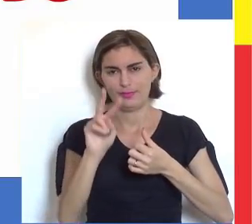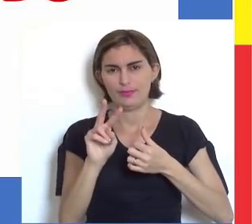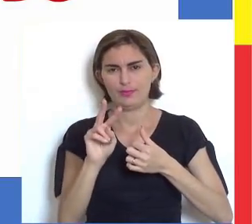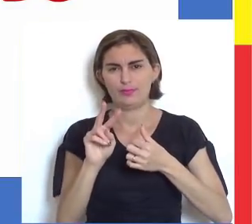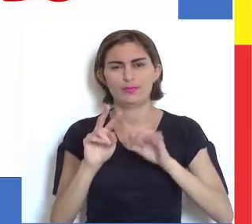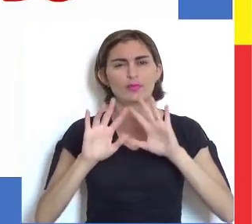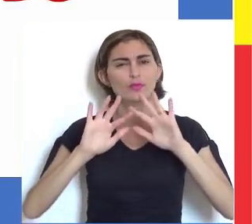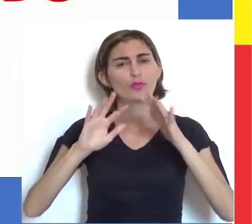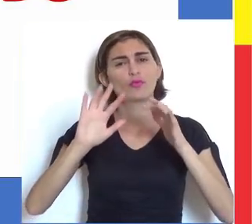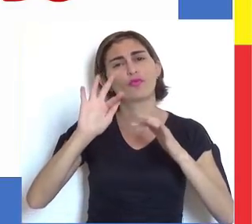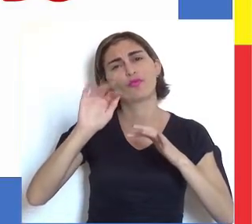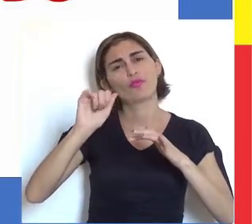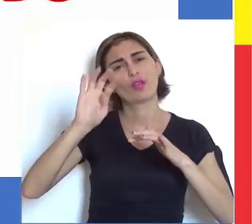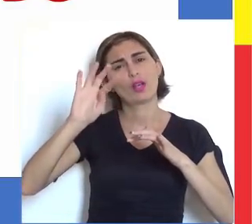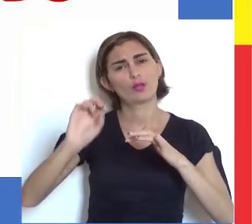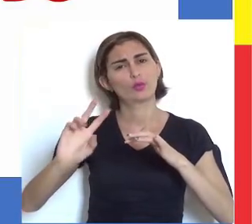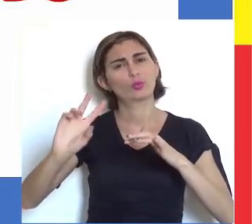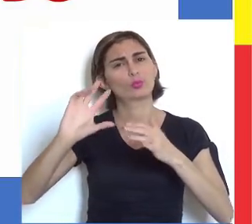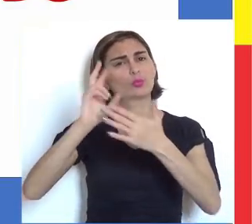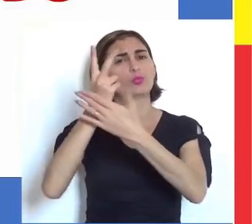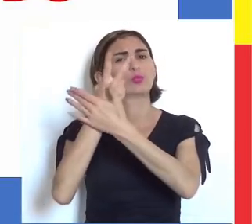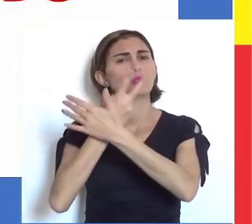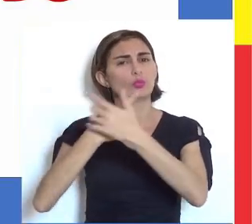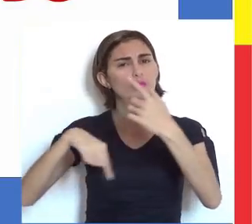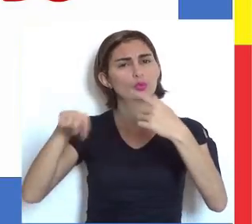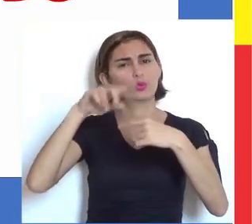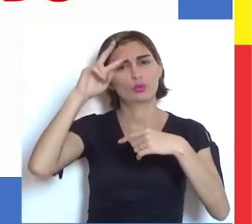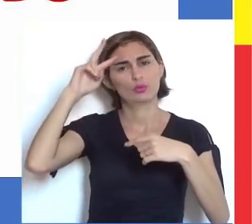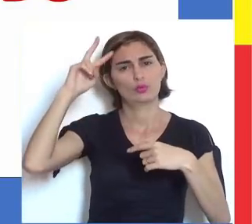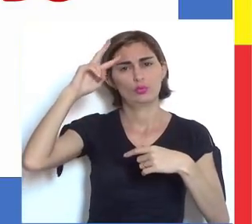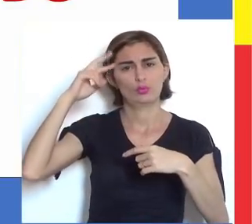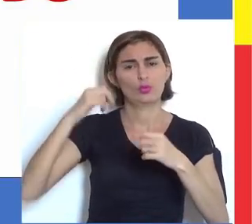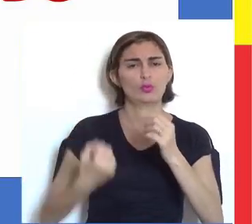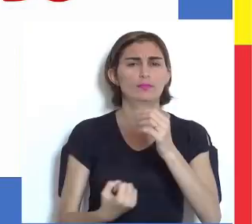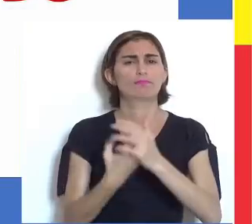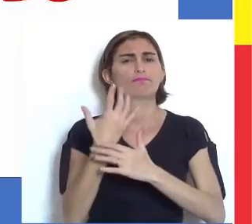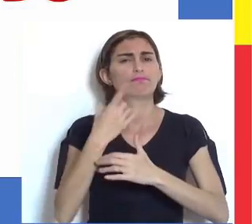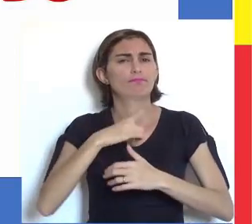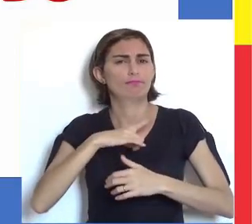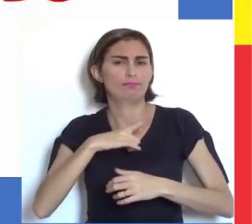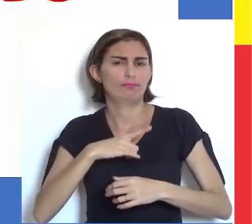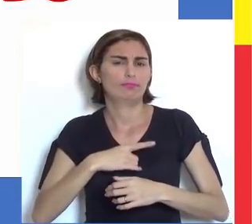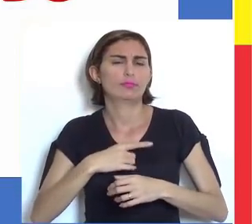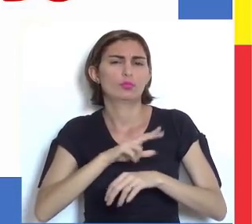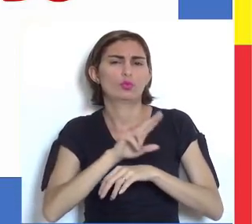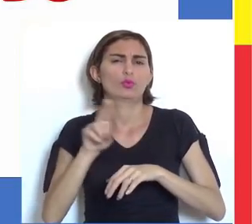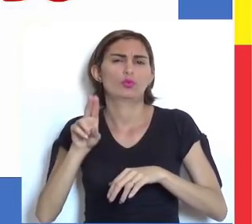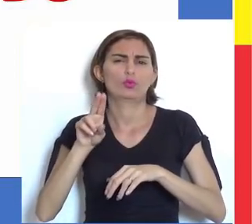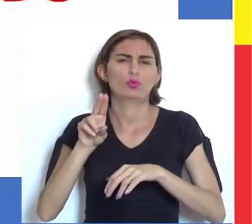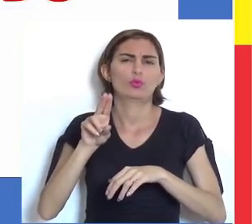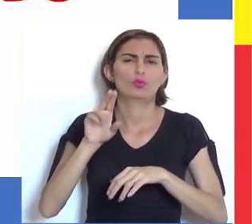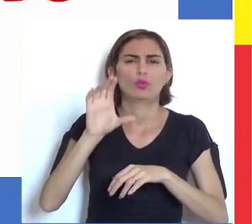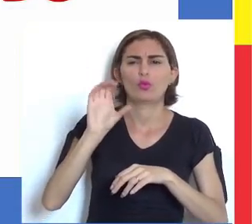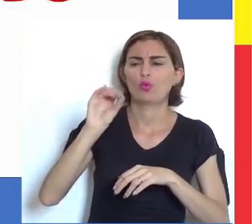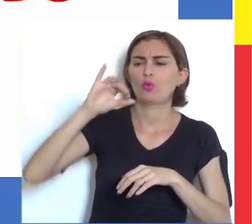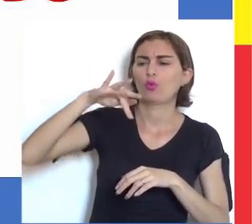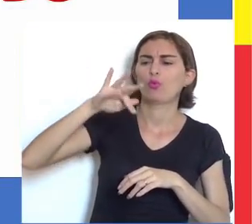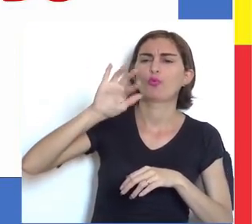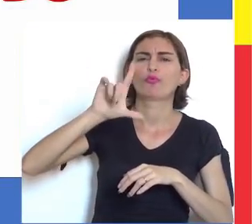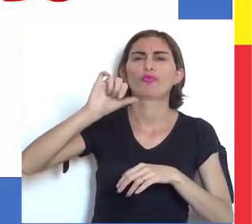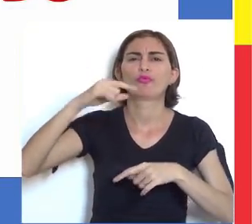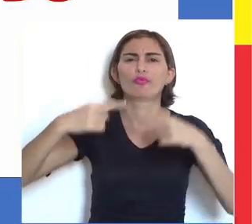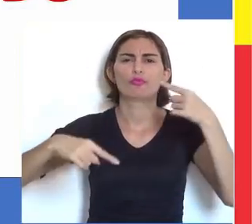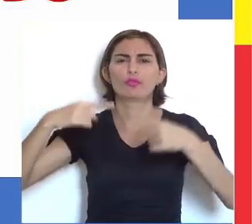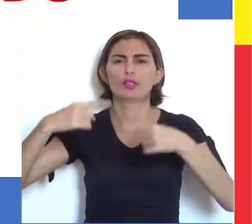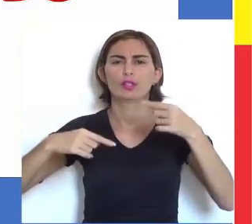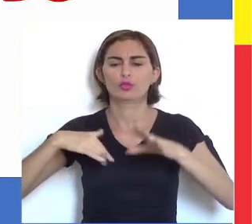repararam? O fato que faz com que a nossa história exista é o que a gente chama de